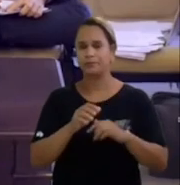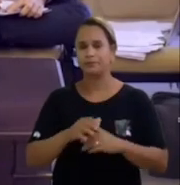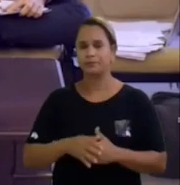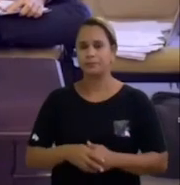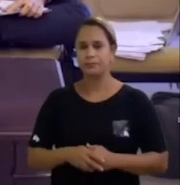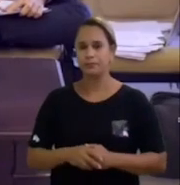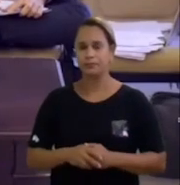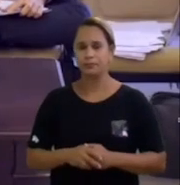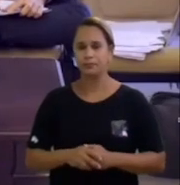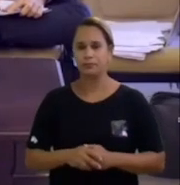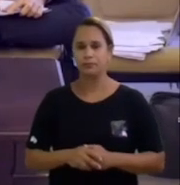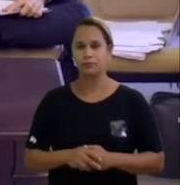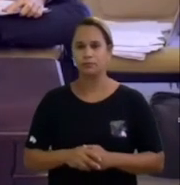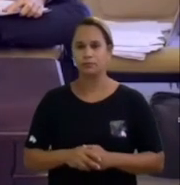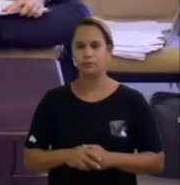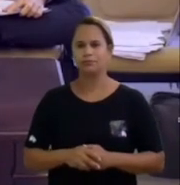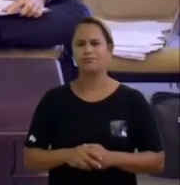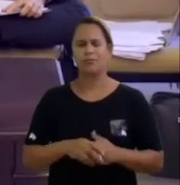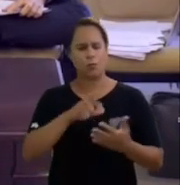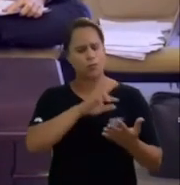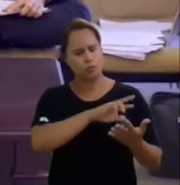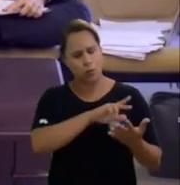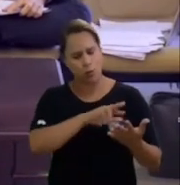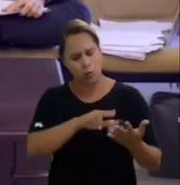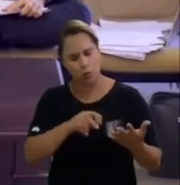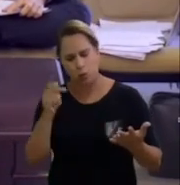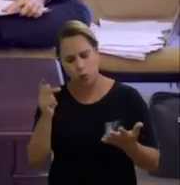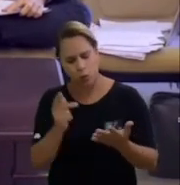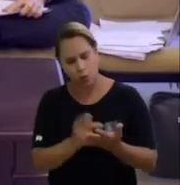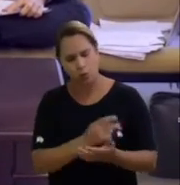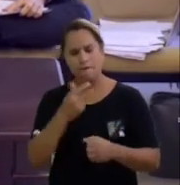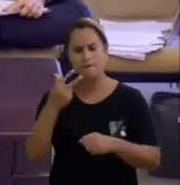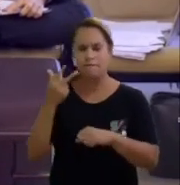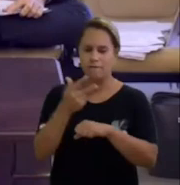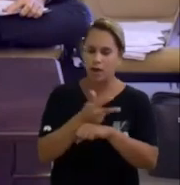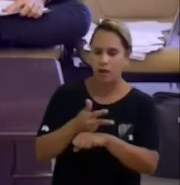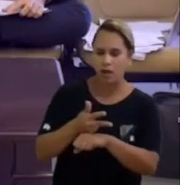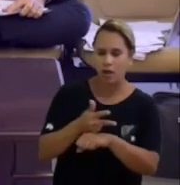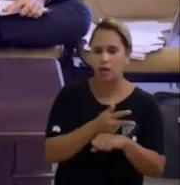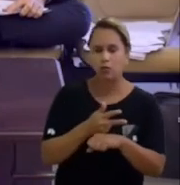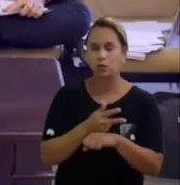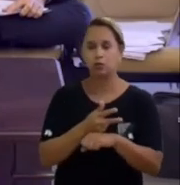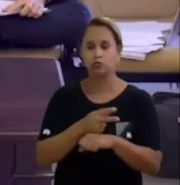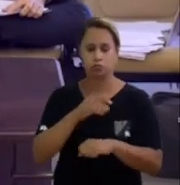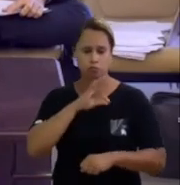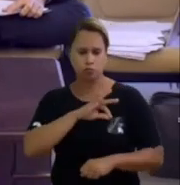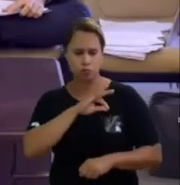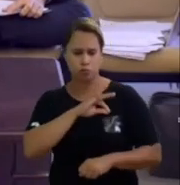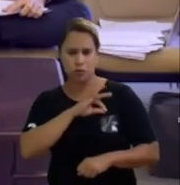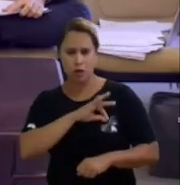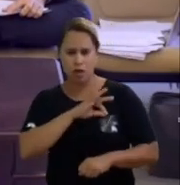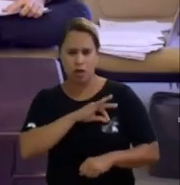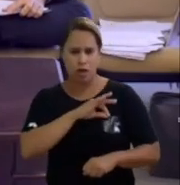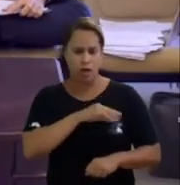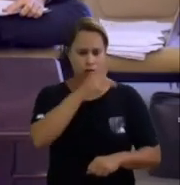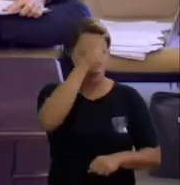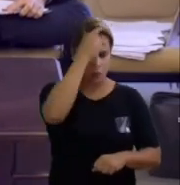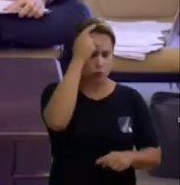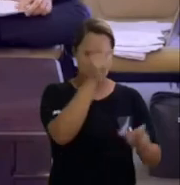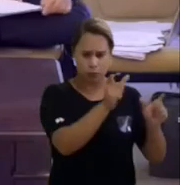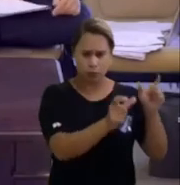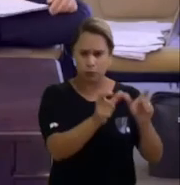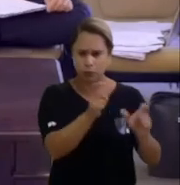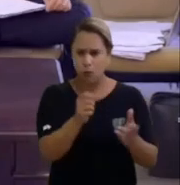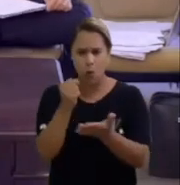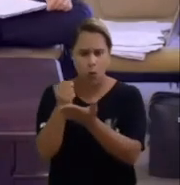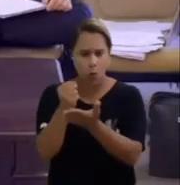E uma série de eventos, vídeos, salários de dirigentes sem comprovação de realização de atividade partidária, contratação